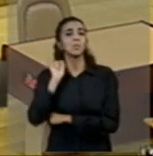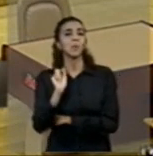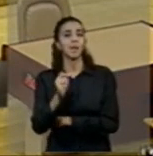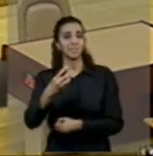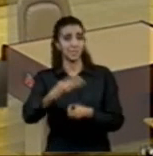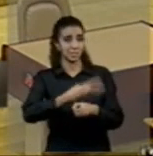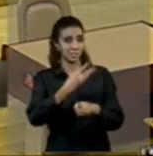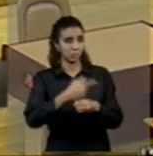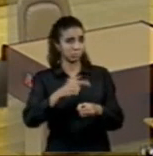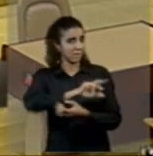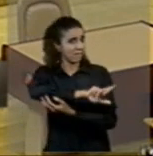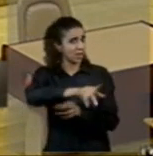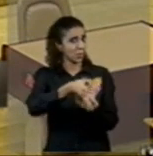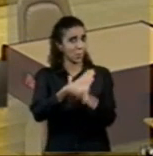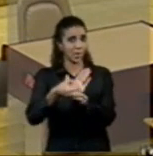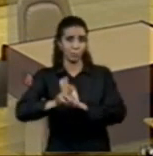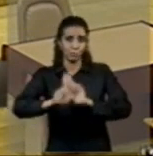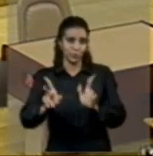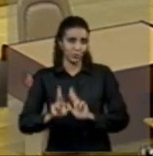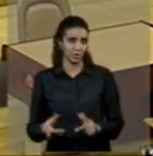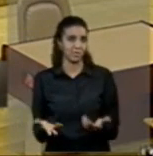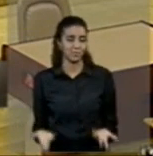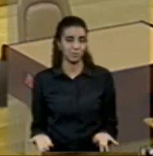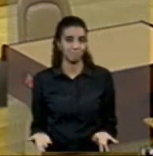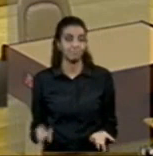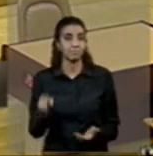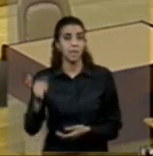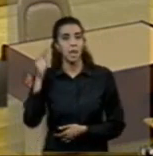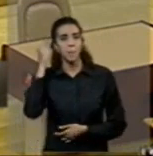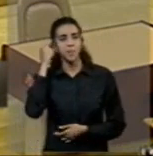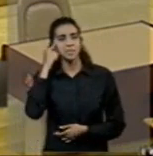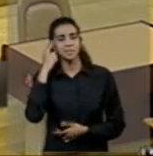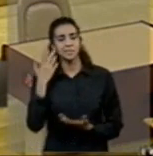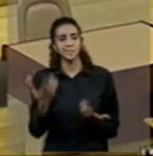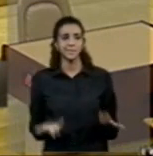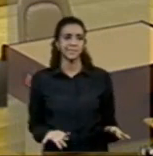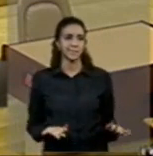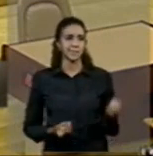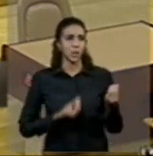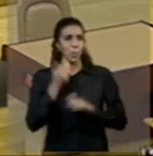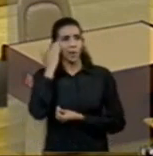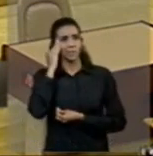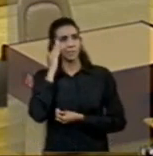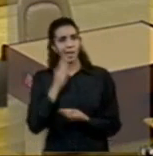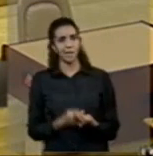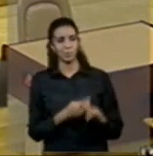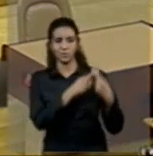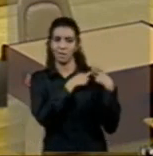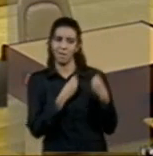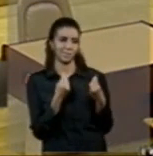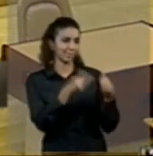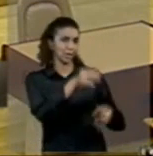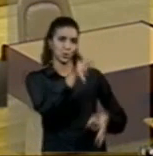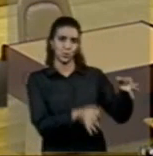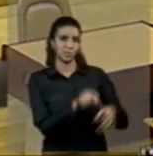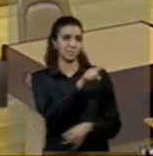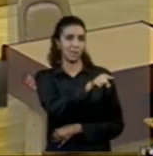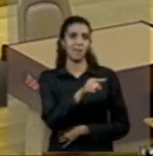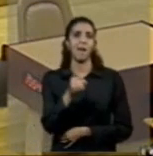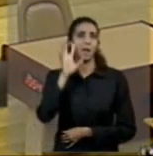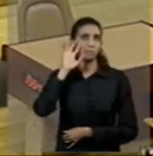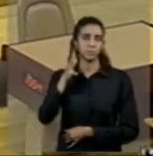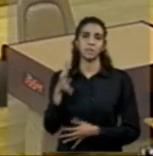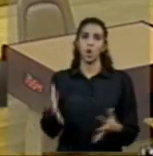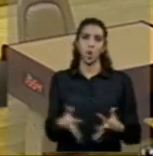terceirização de formas diversas e transferem ao campo jurídico o desafio de compor o conflito decorrente dessas